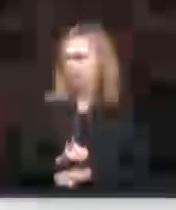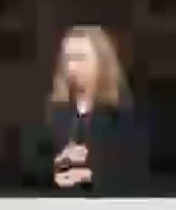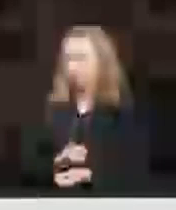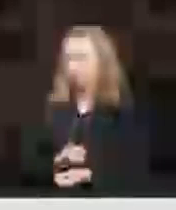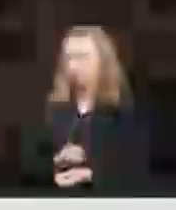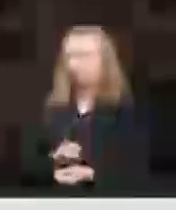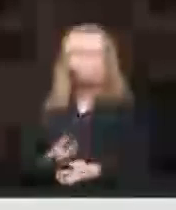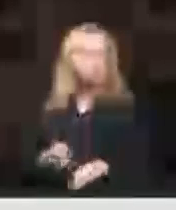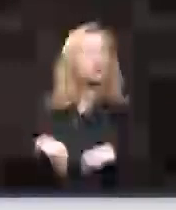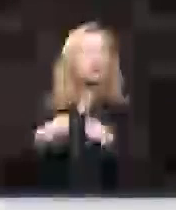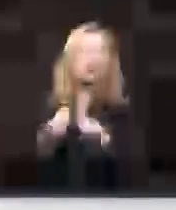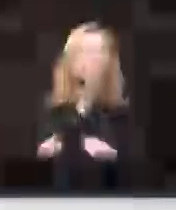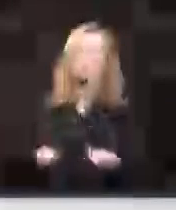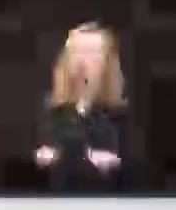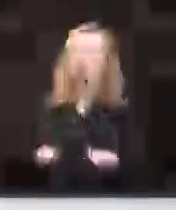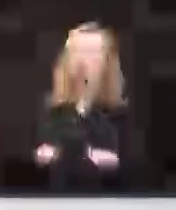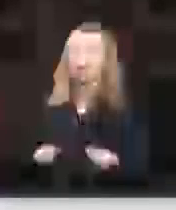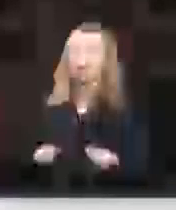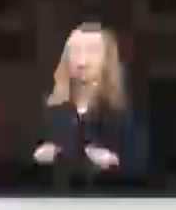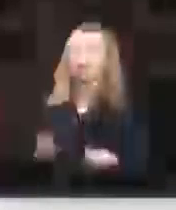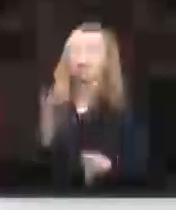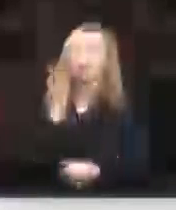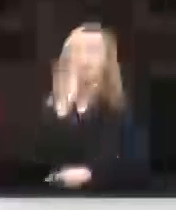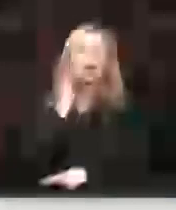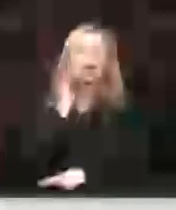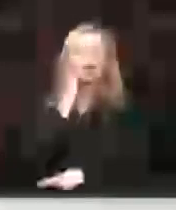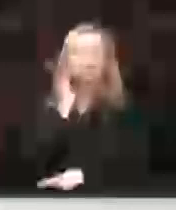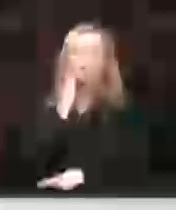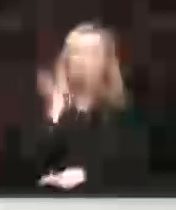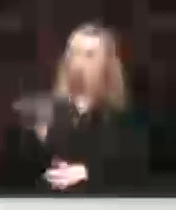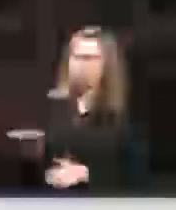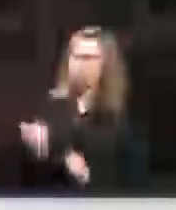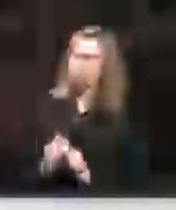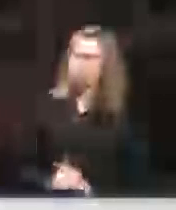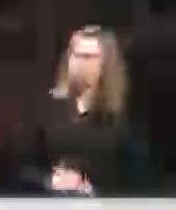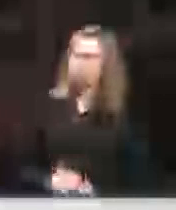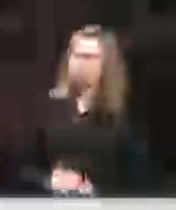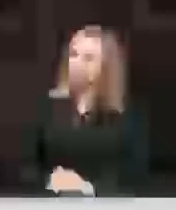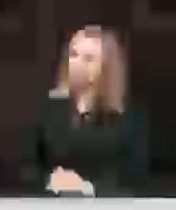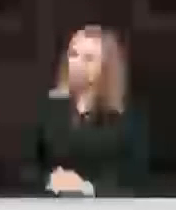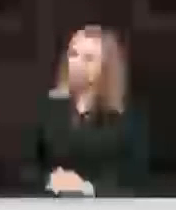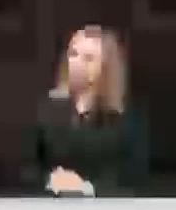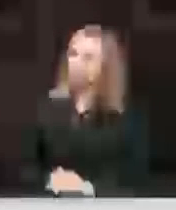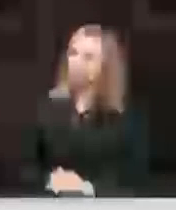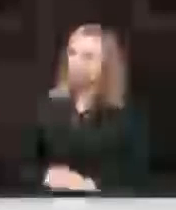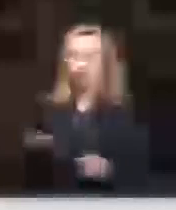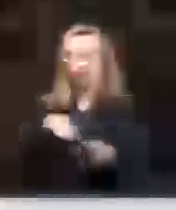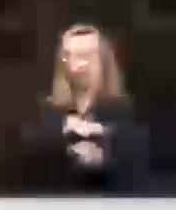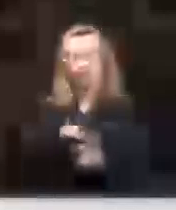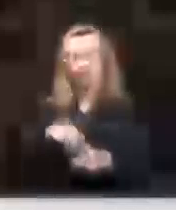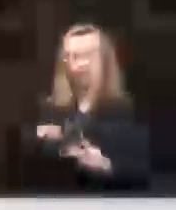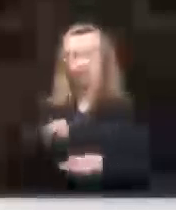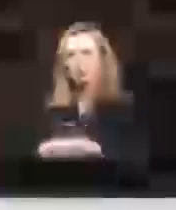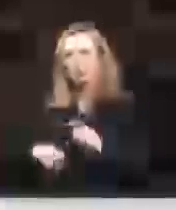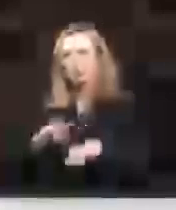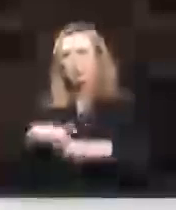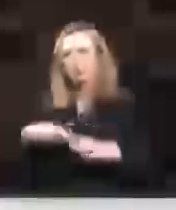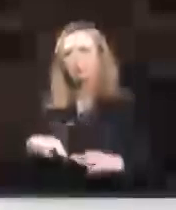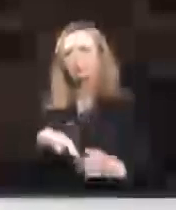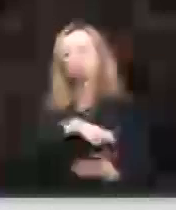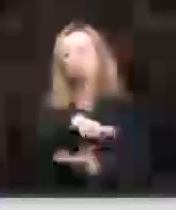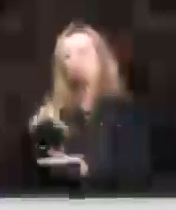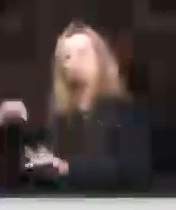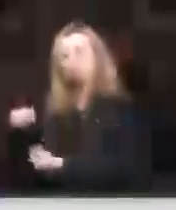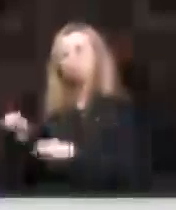entregando na maior cara de pau a bancos conhecidos, a setores financeiros do mundo e do